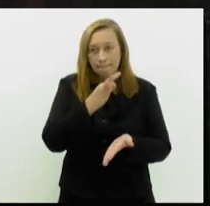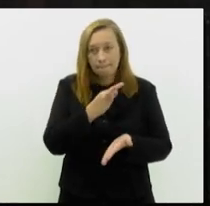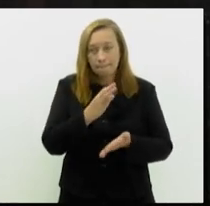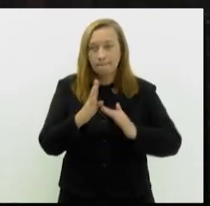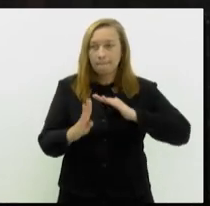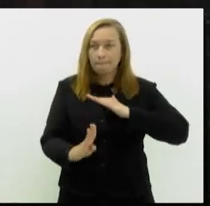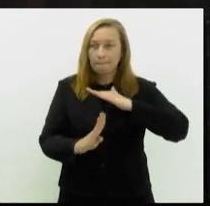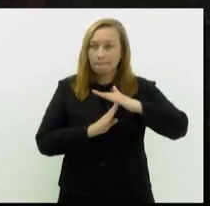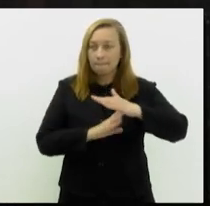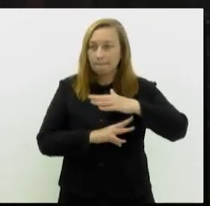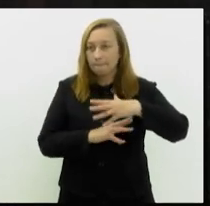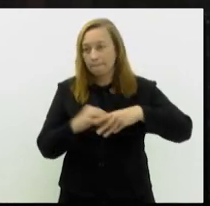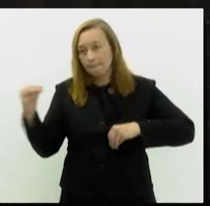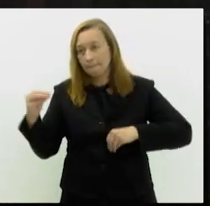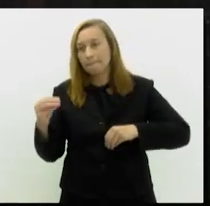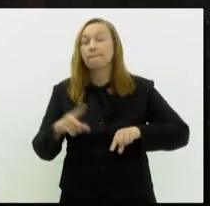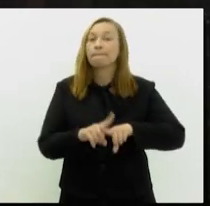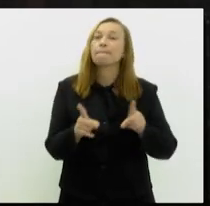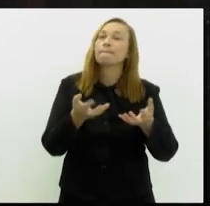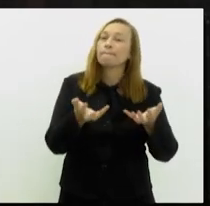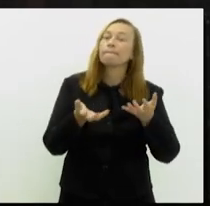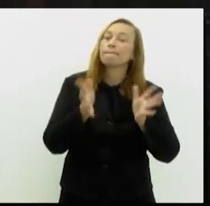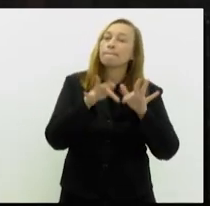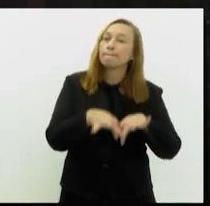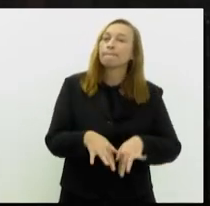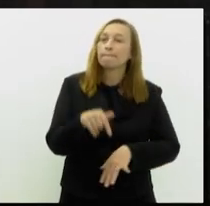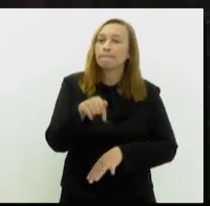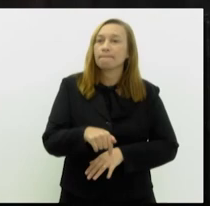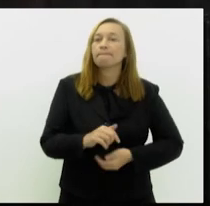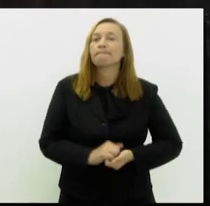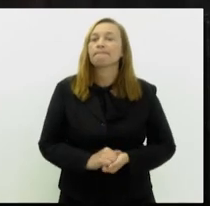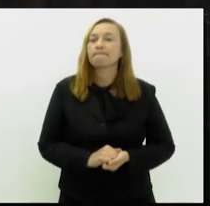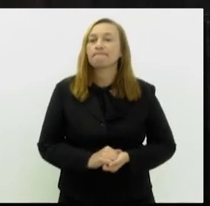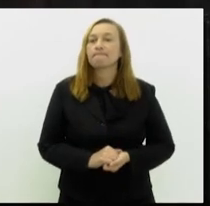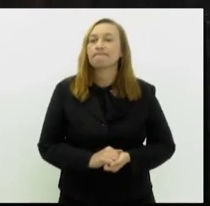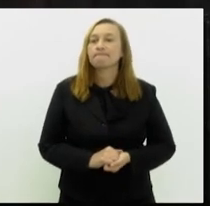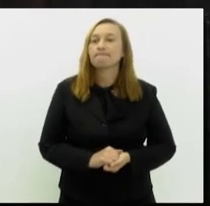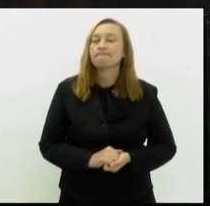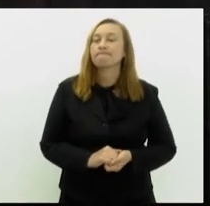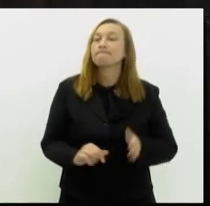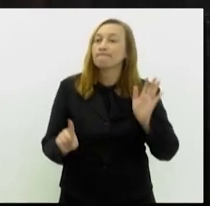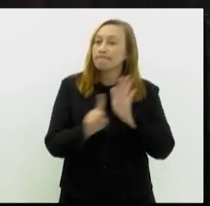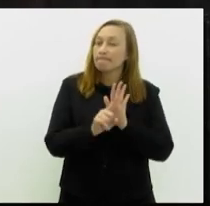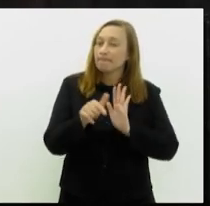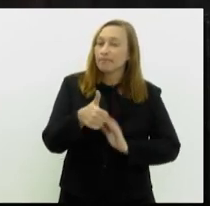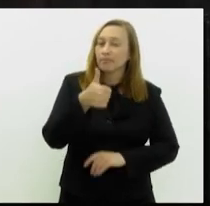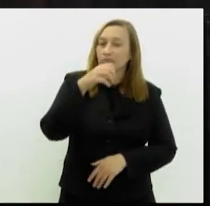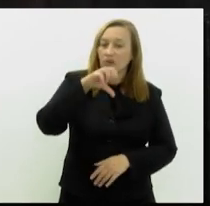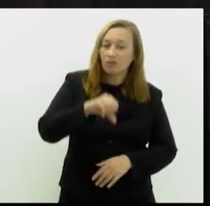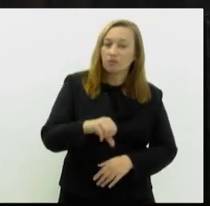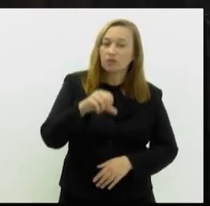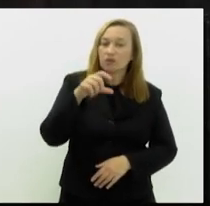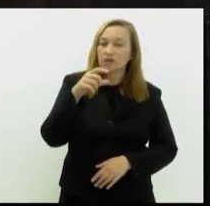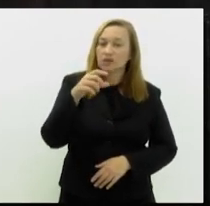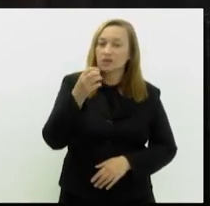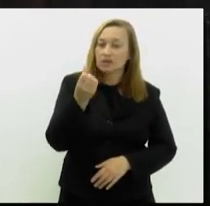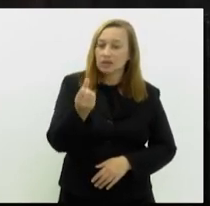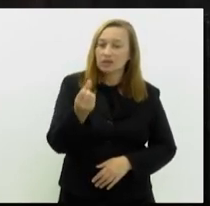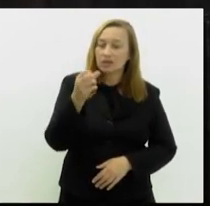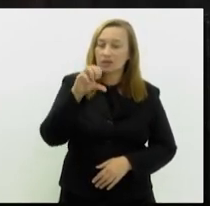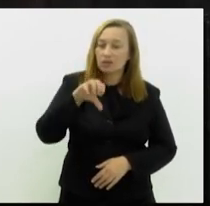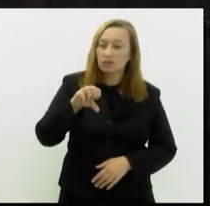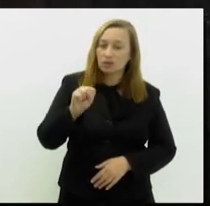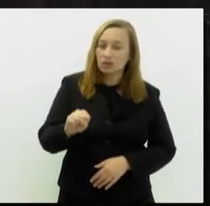migrantes e refugiados, mas quero encerrar aqui reafirmando que essa lei, 9.688, e o